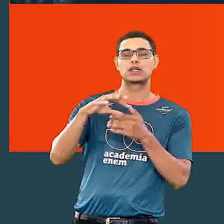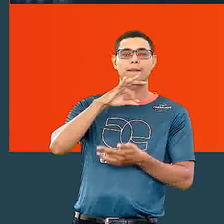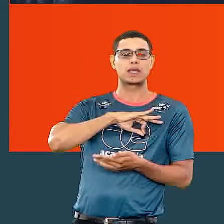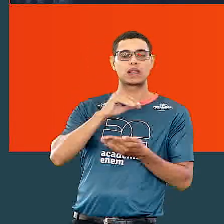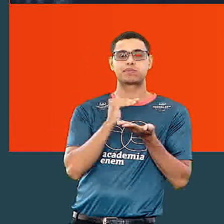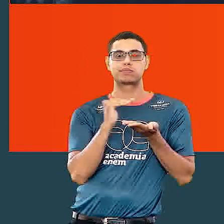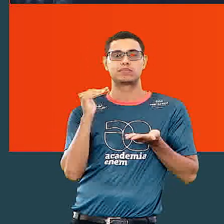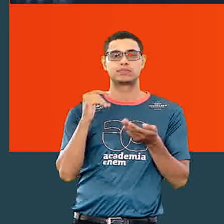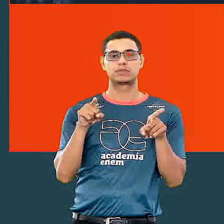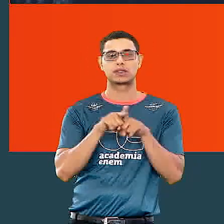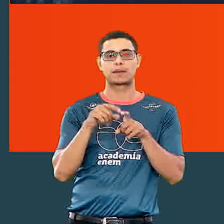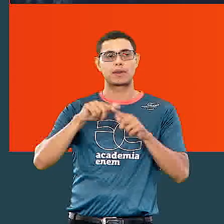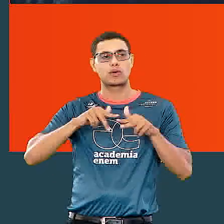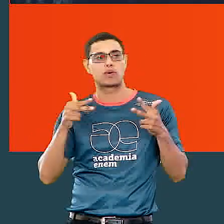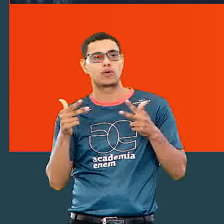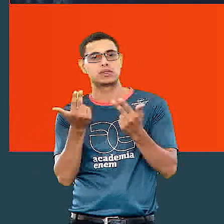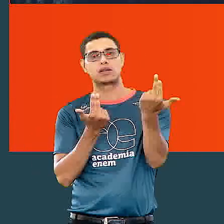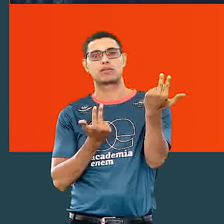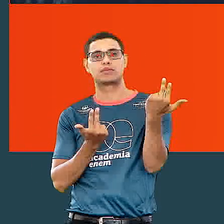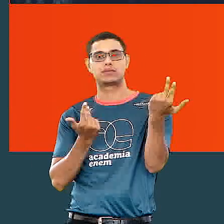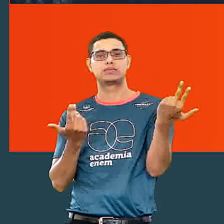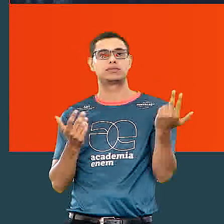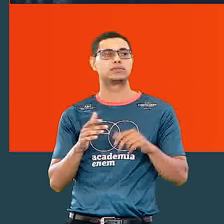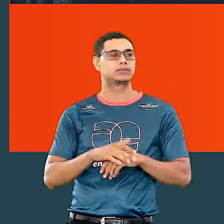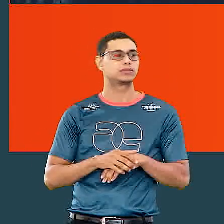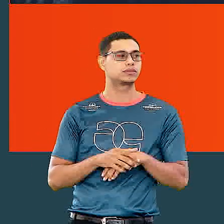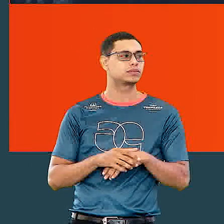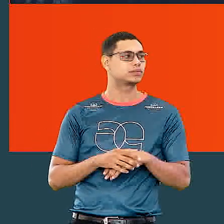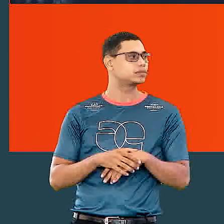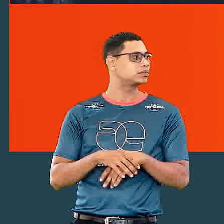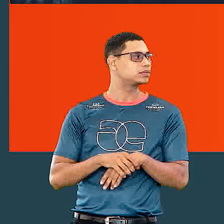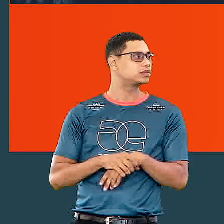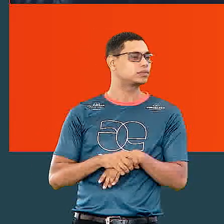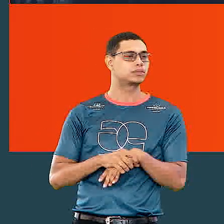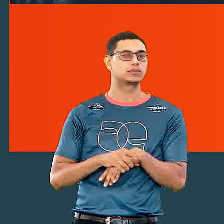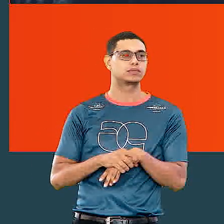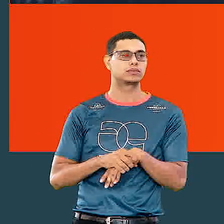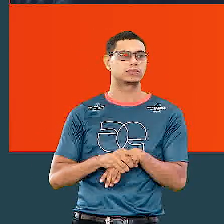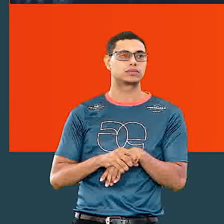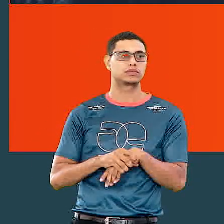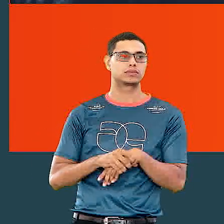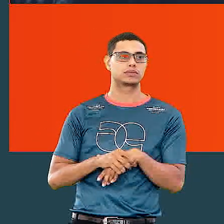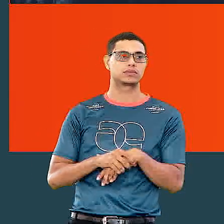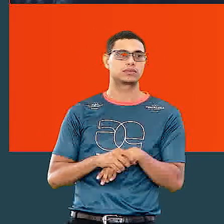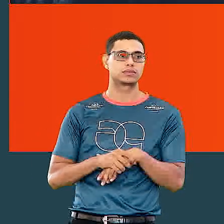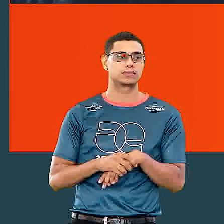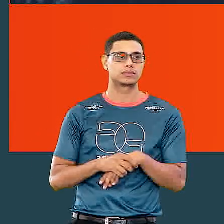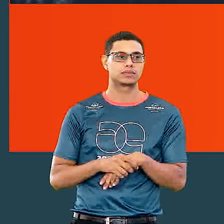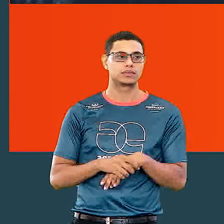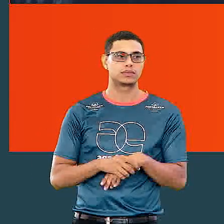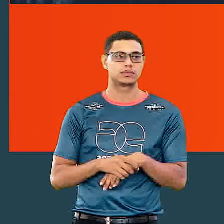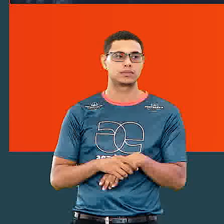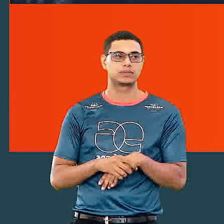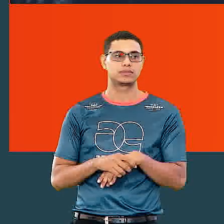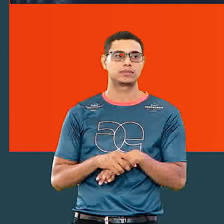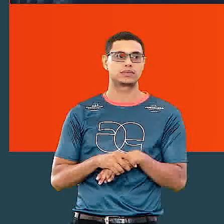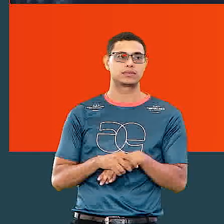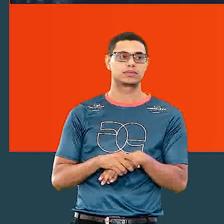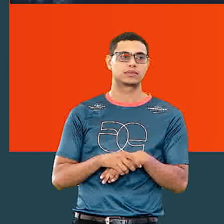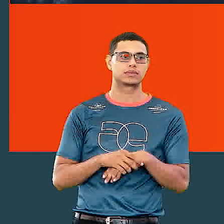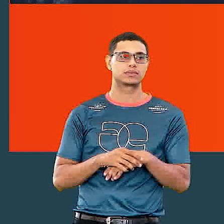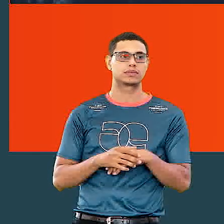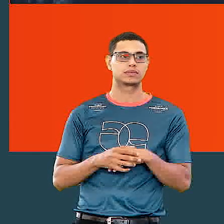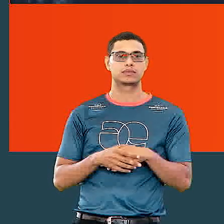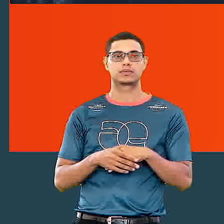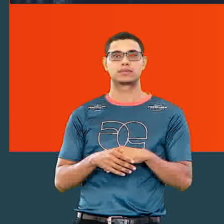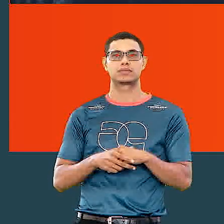se você me der a mesma condição. Olha que lindo. Olha que beautiful. Olha que Jolie. Jolie é bonito em francês. Depois